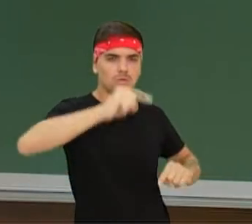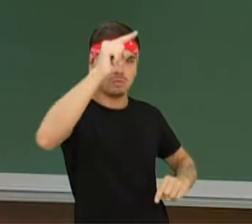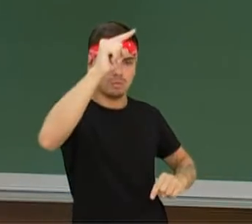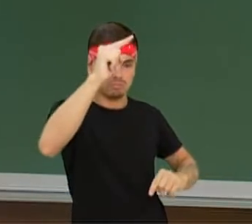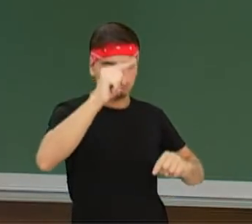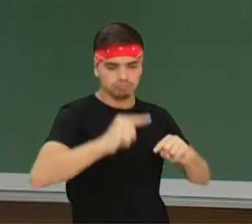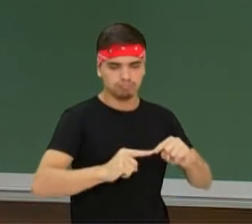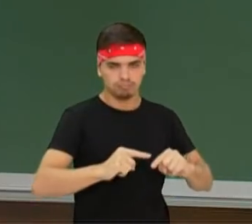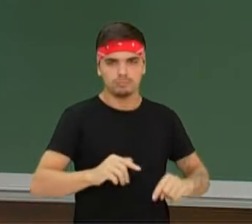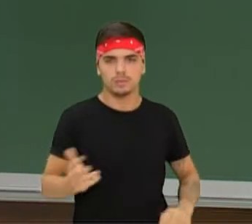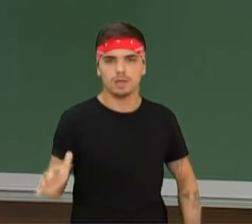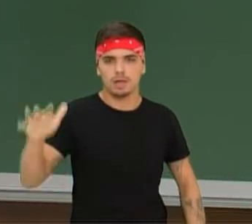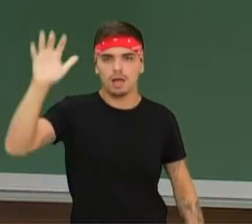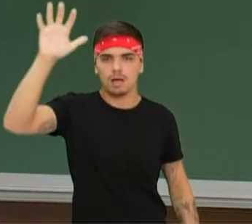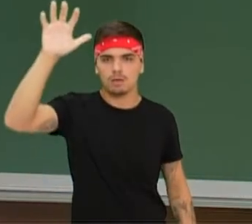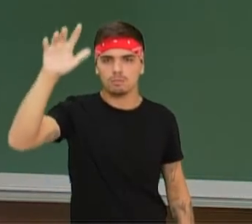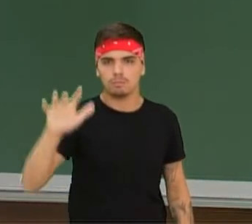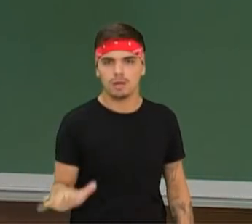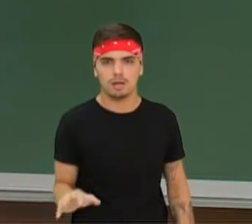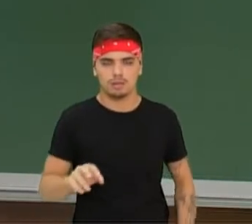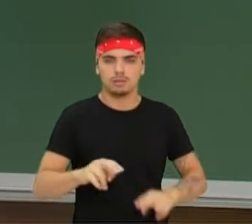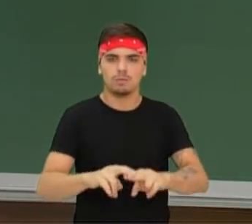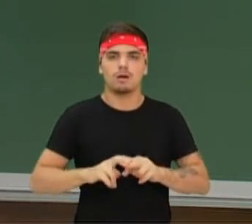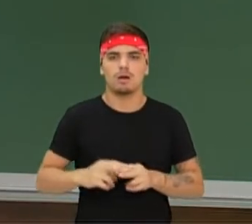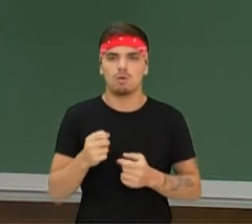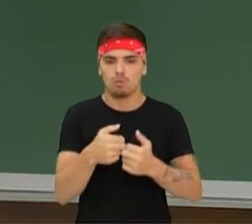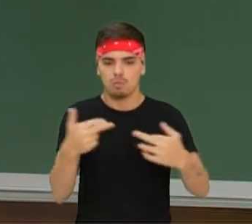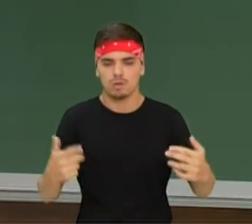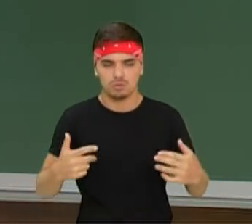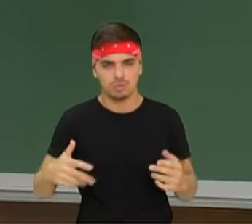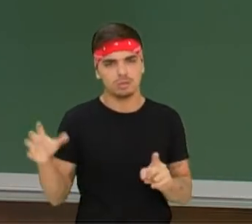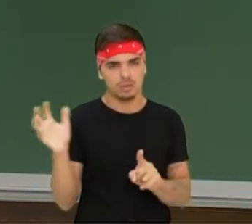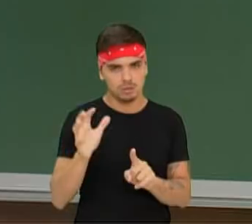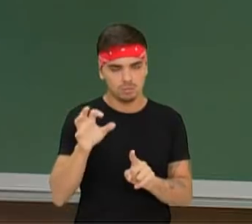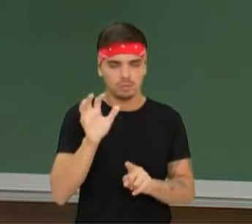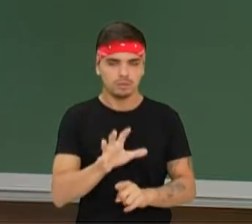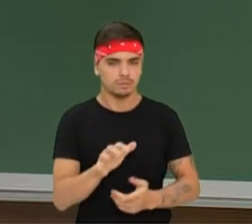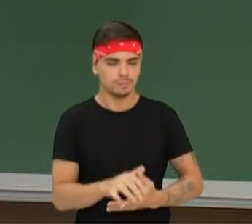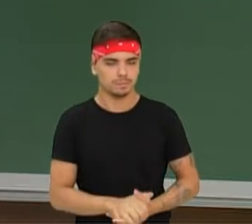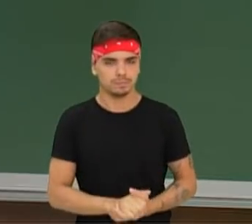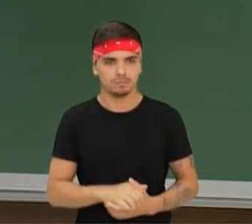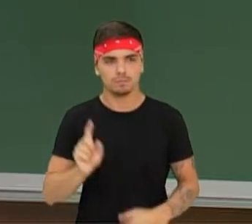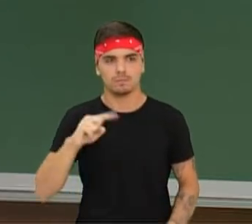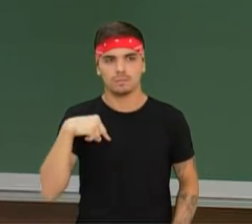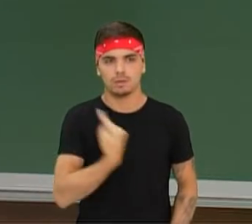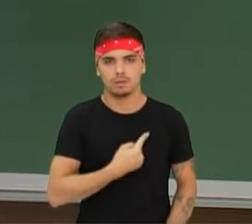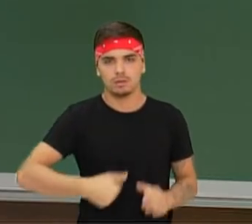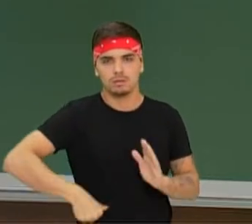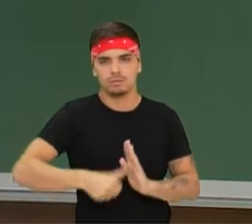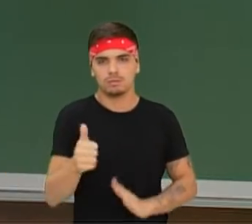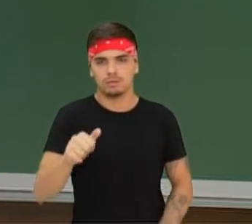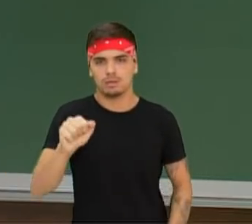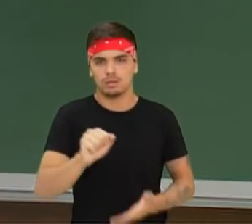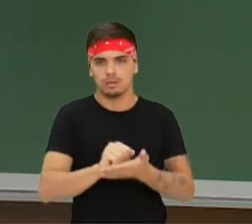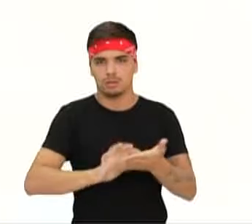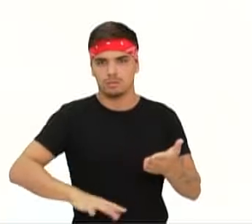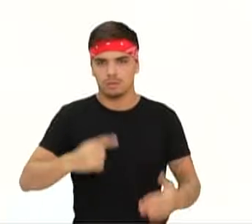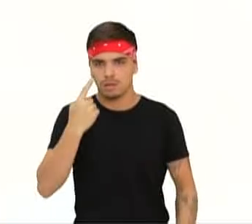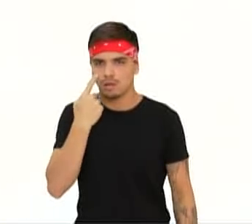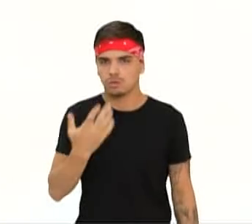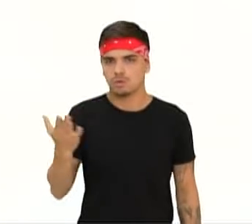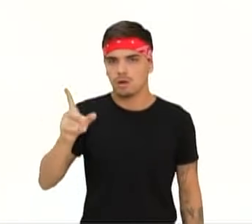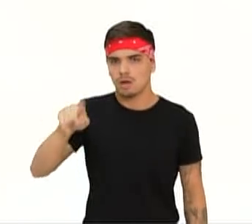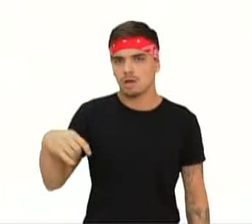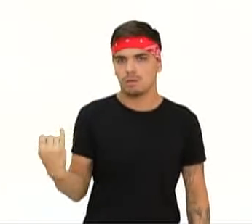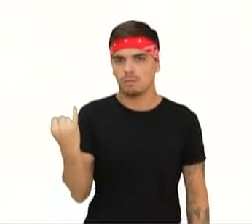desce, né? E alguns fatores contribuem para que isso aconteça. E agora nós vamos para a nossa primeira atividade.